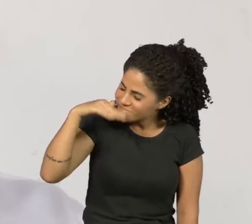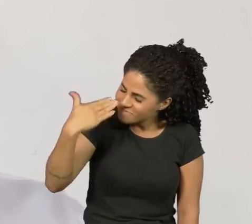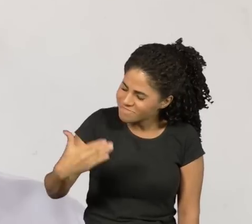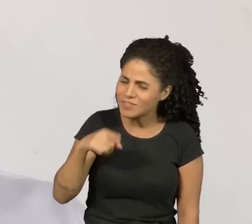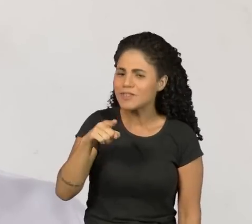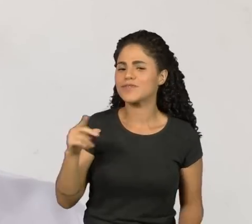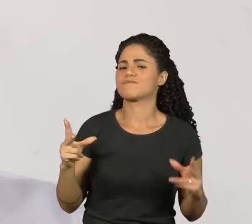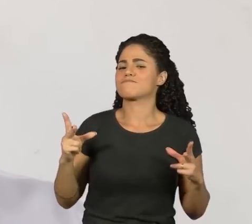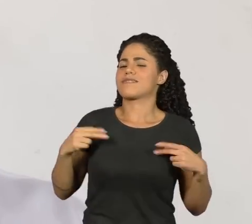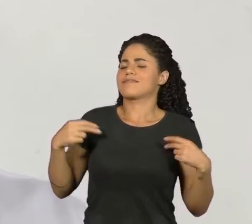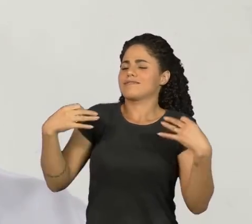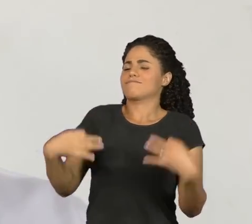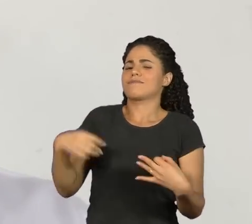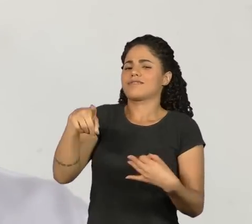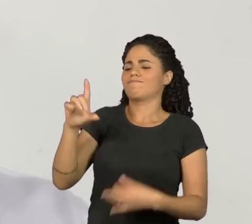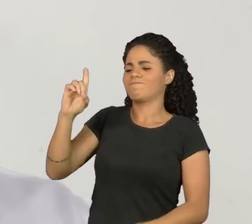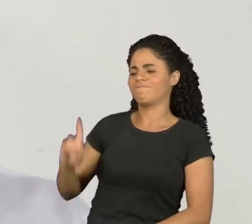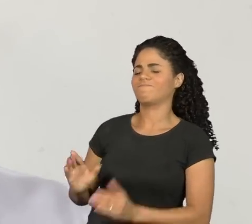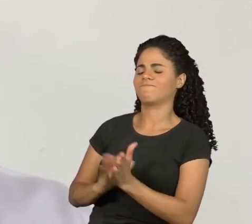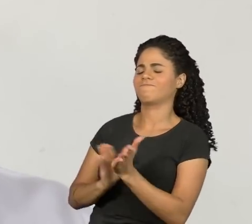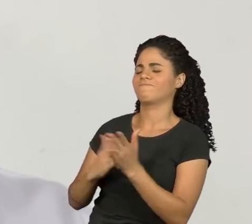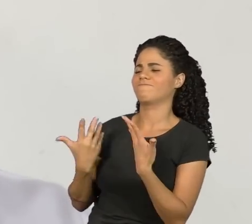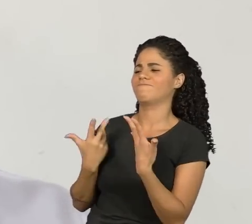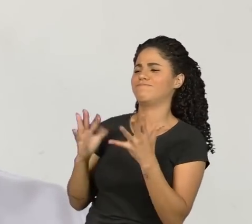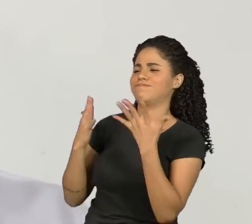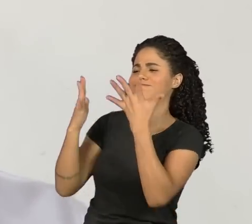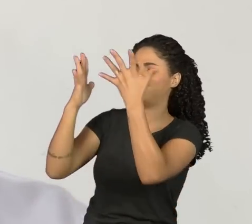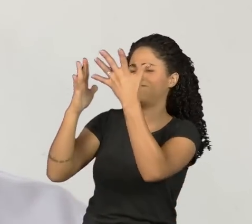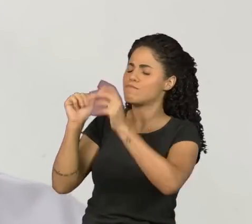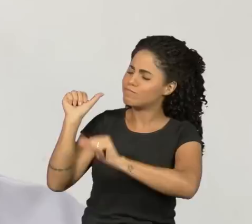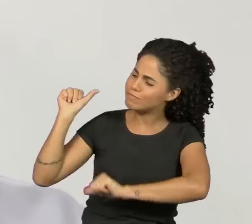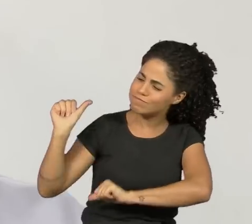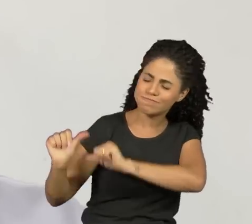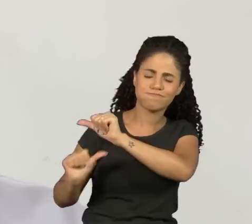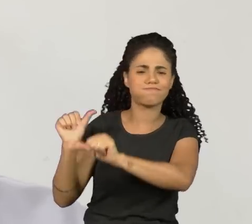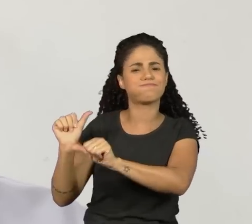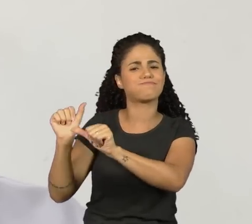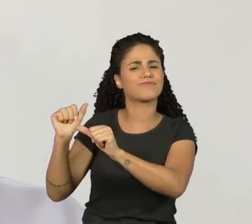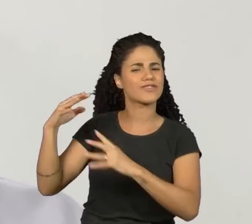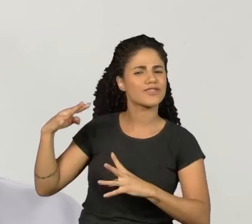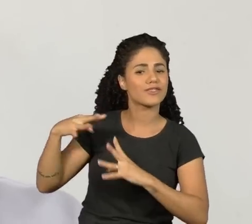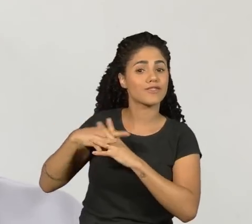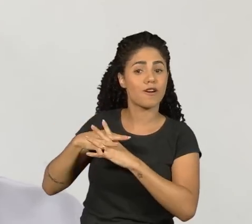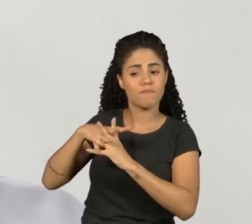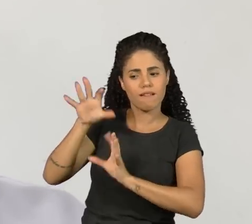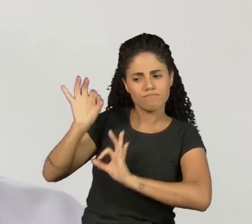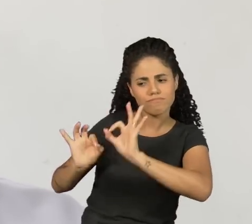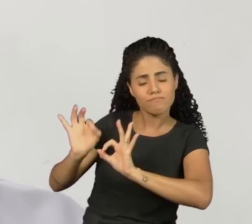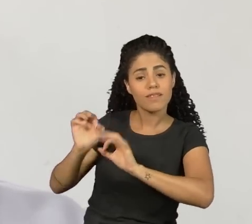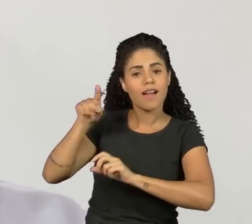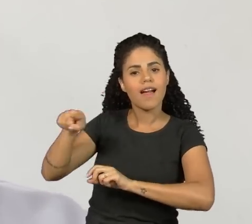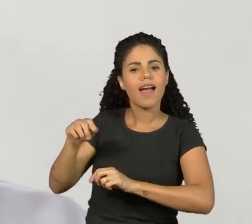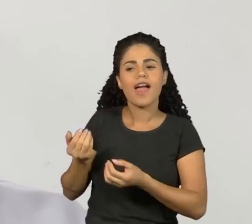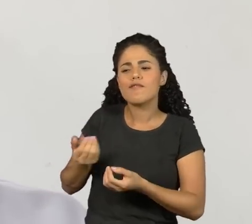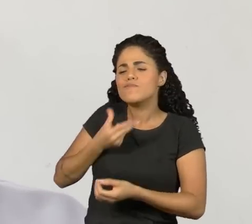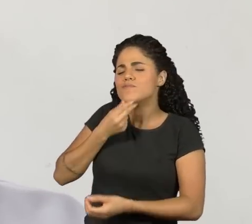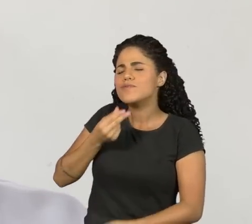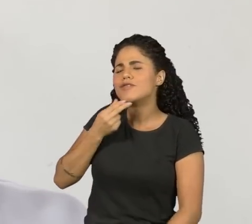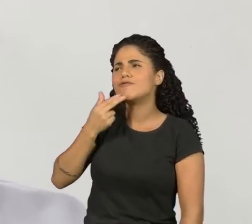merecida a esse grande diretor que transforma em ouro qualquer coisa que lhe põe nas mãos. Uma criança